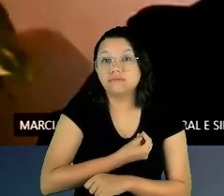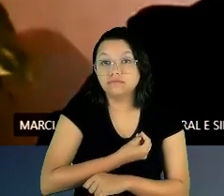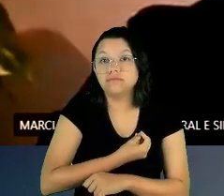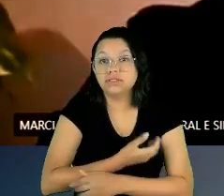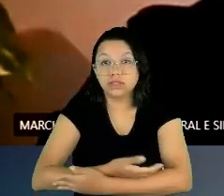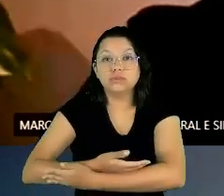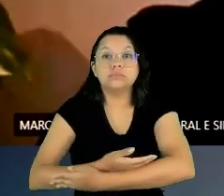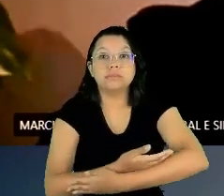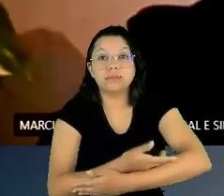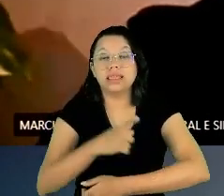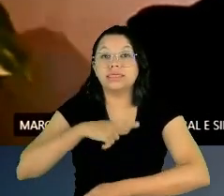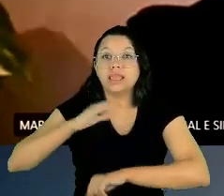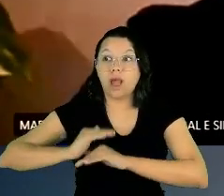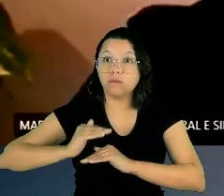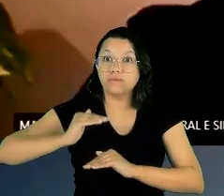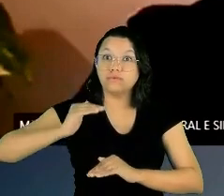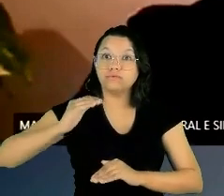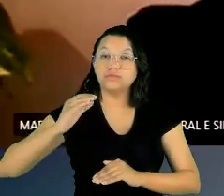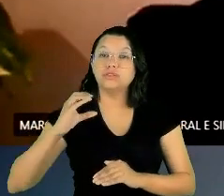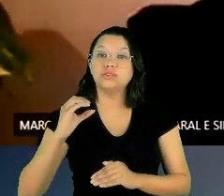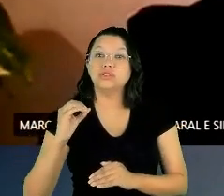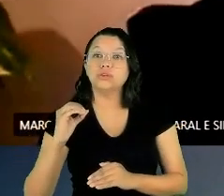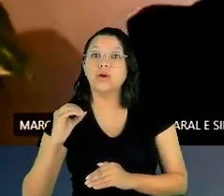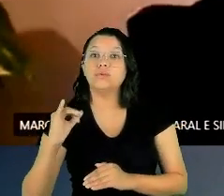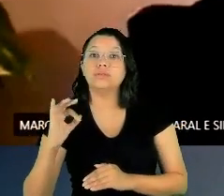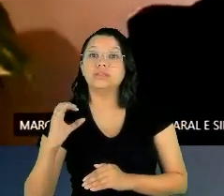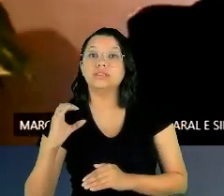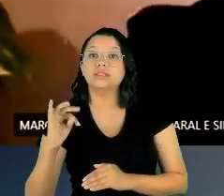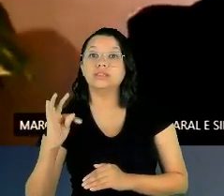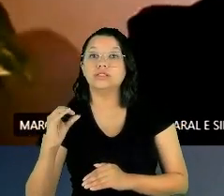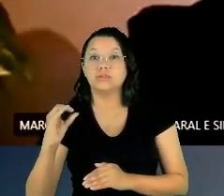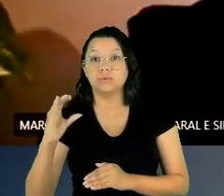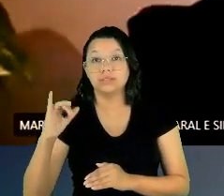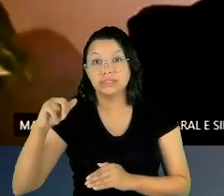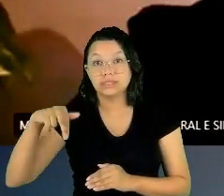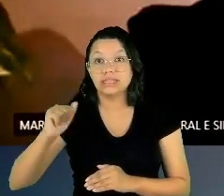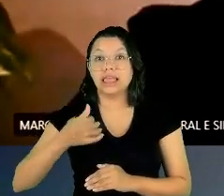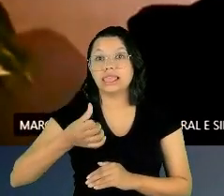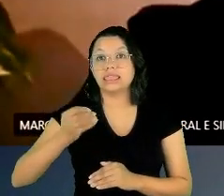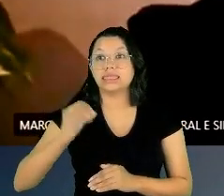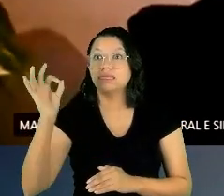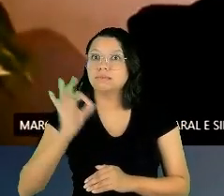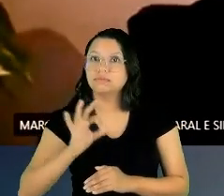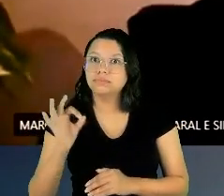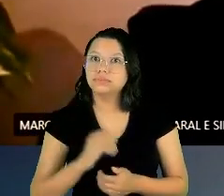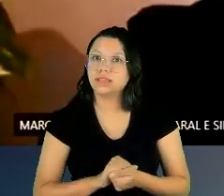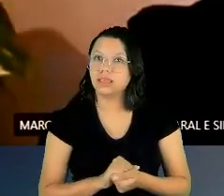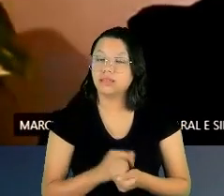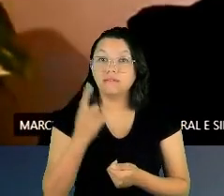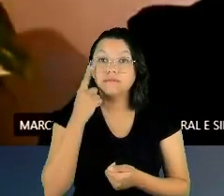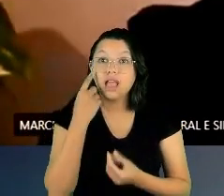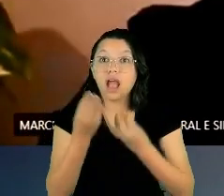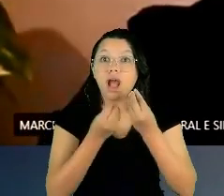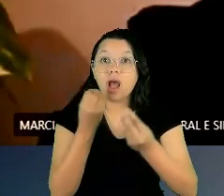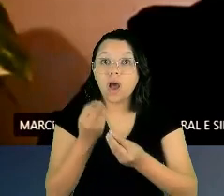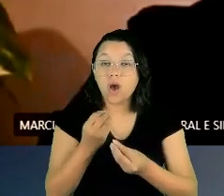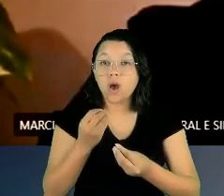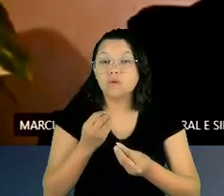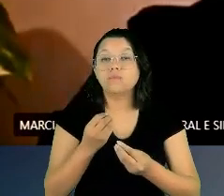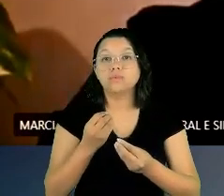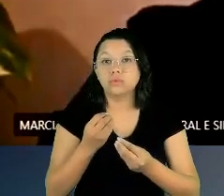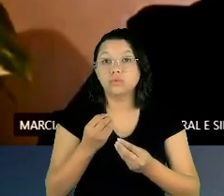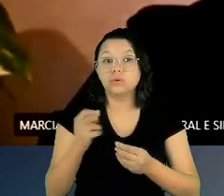vida do bebê, tem aumento de 60% de ocitocina. E eles também ficam mais empáticos. Então, veja como o ambiente